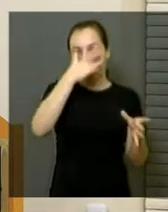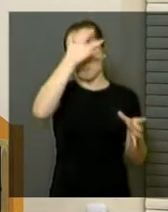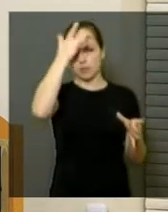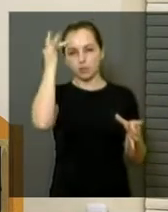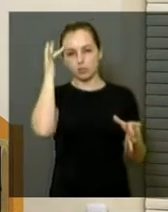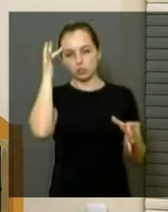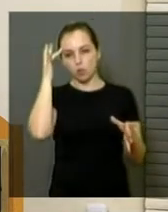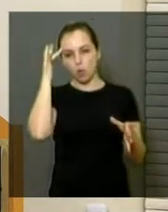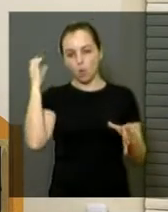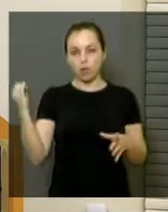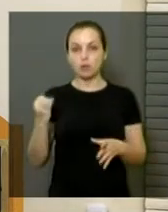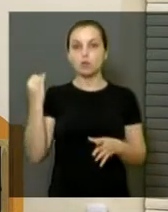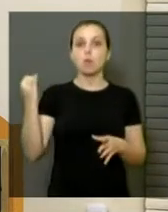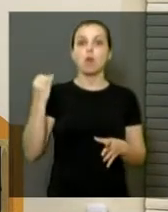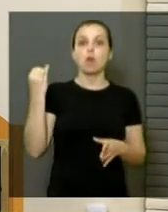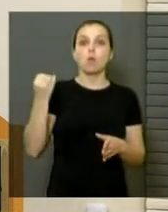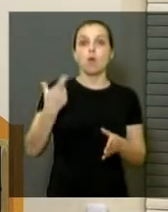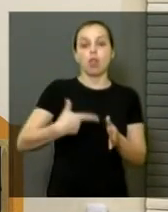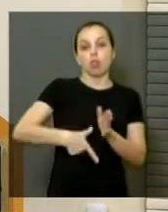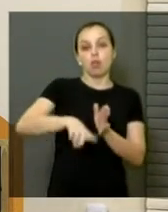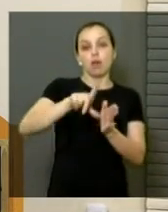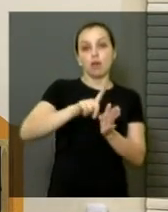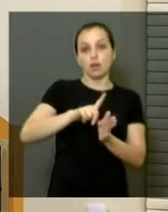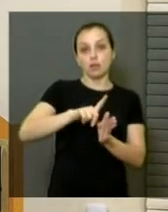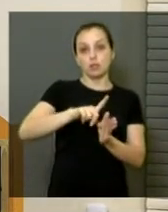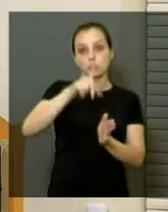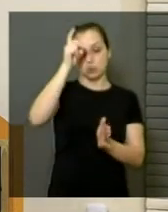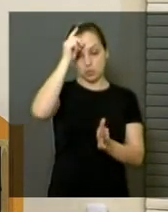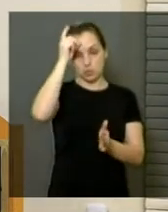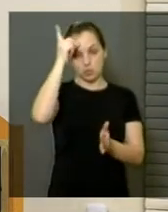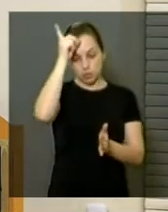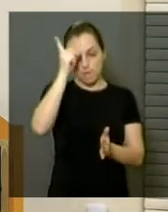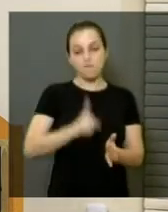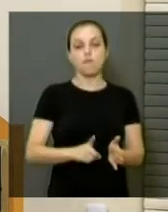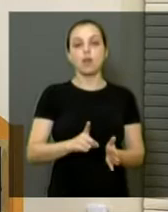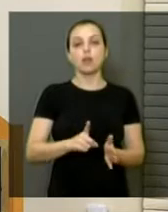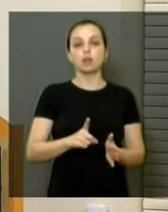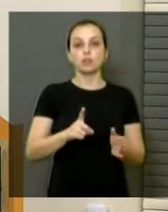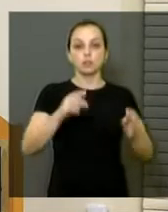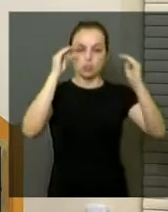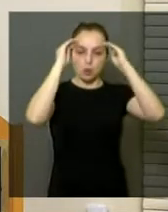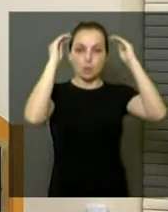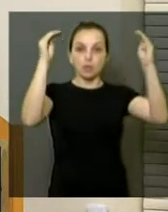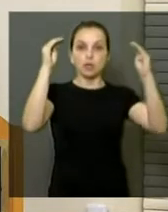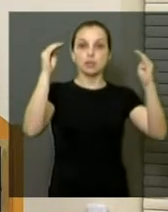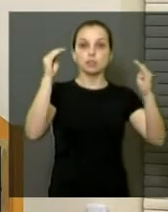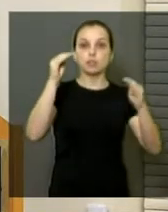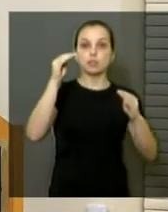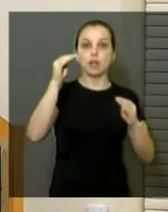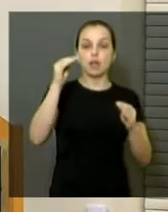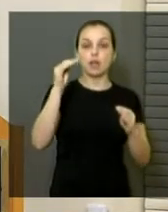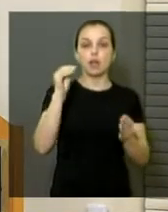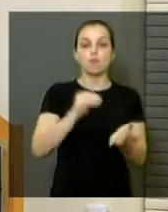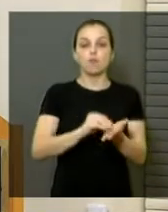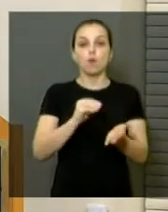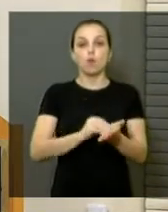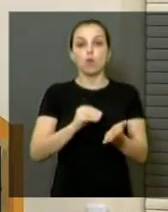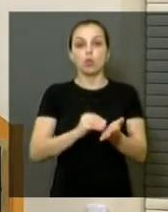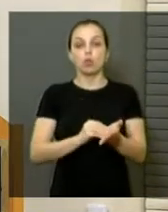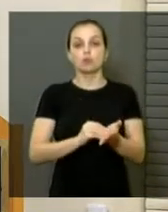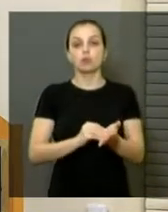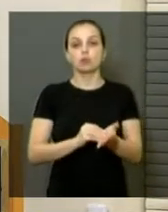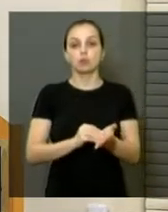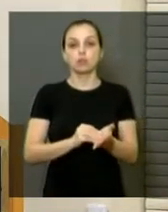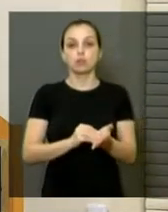questão fundamental que antecede o dever de você obedecer sem senso crítico, porque até o mais superior dos